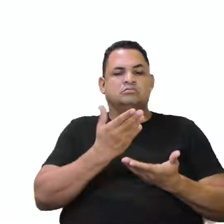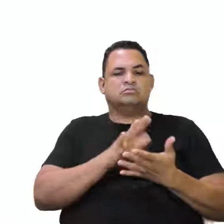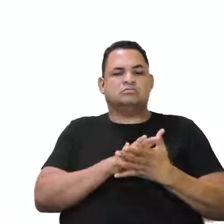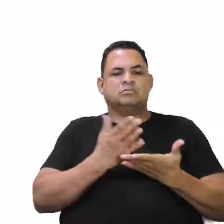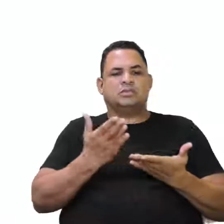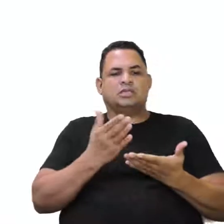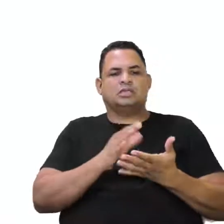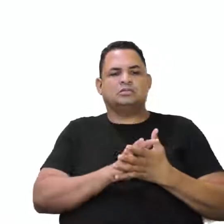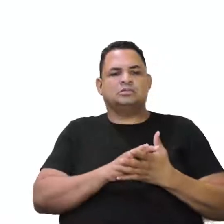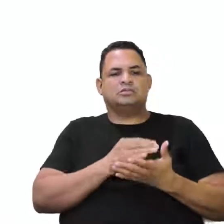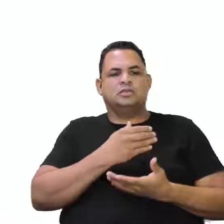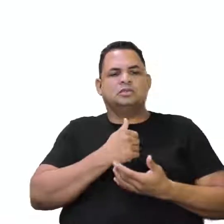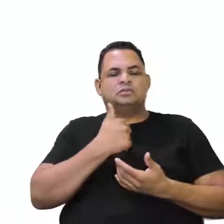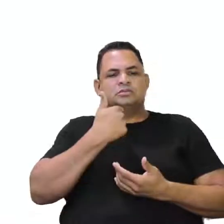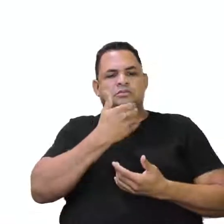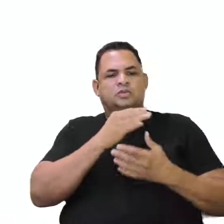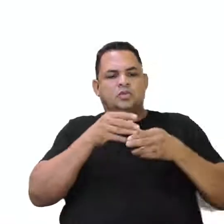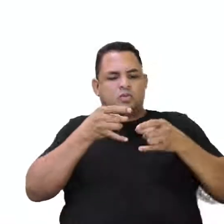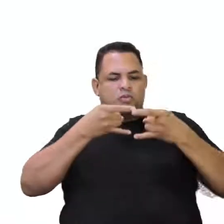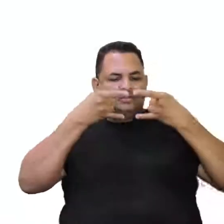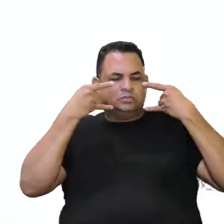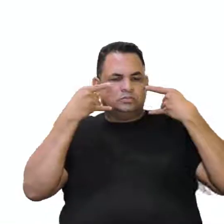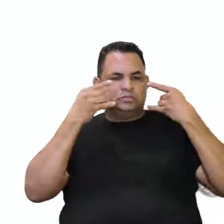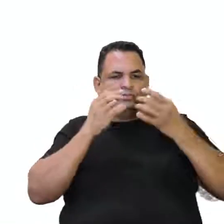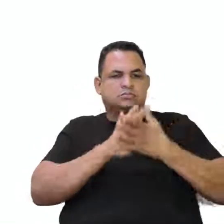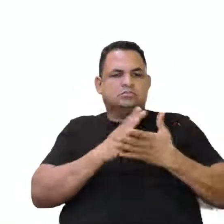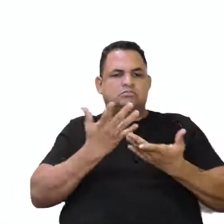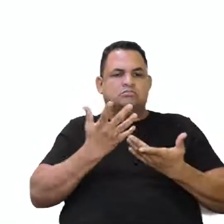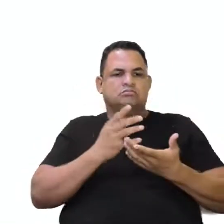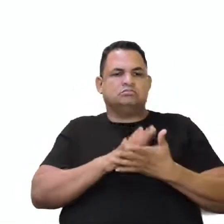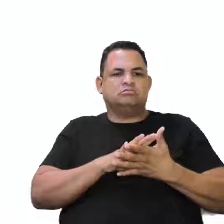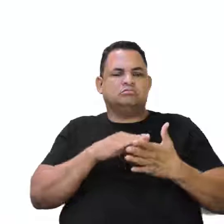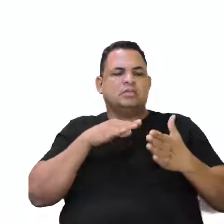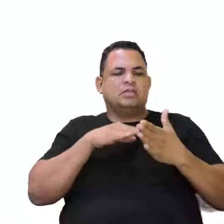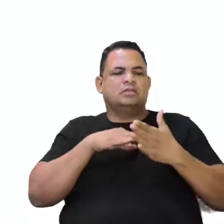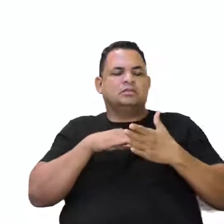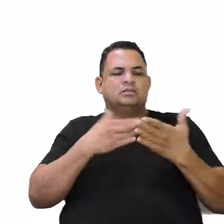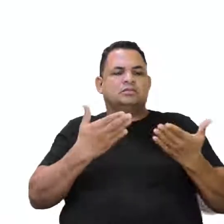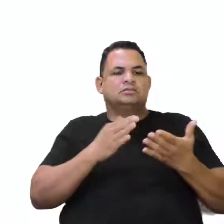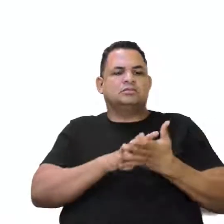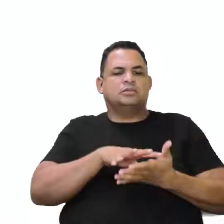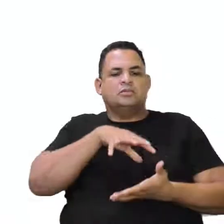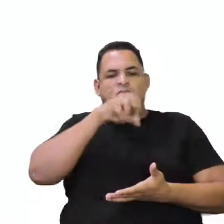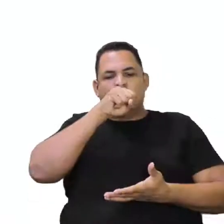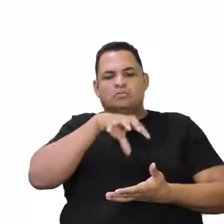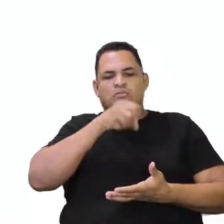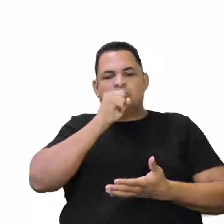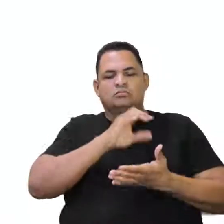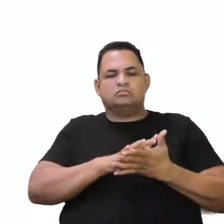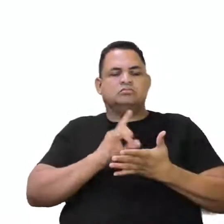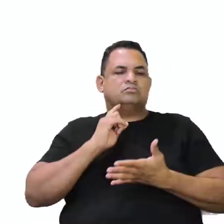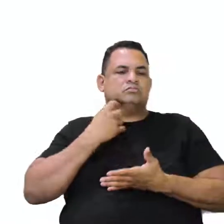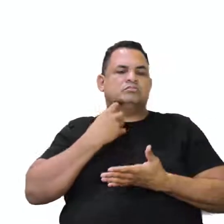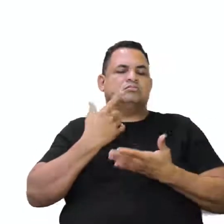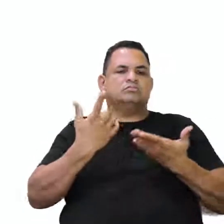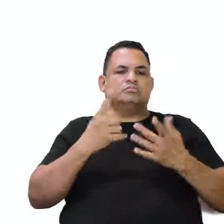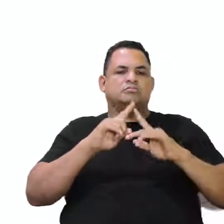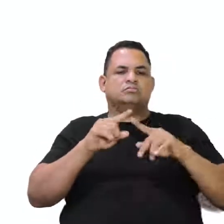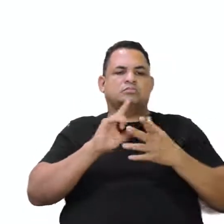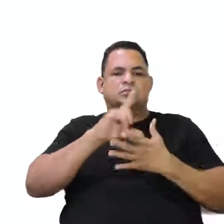aquela outra jovem ali embaixo usando aquela máscara que obviamente não vai impedir de ela aspirar toda essa poluição,